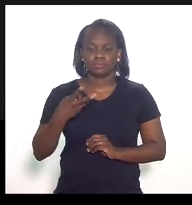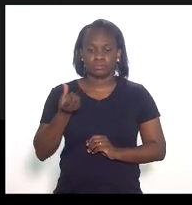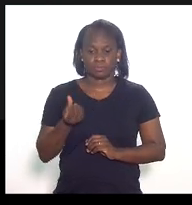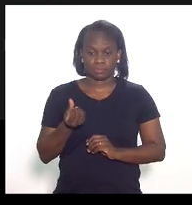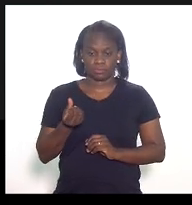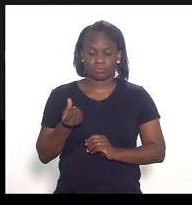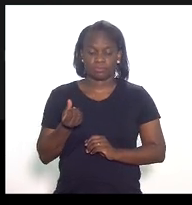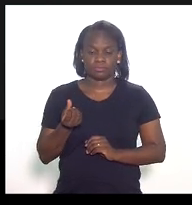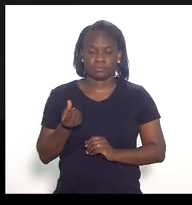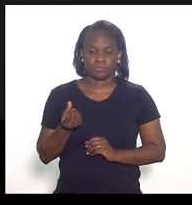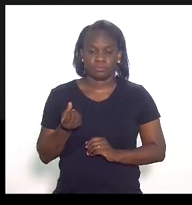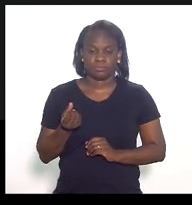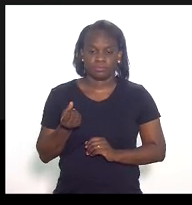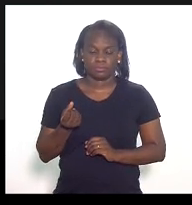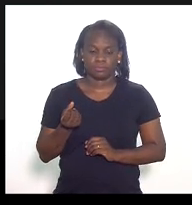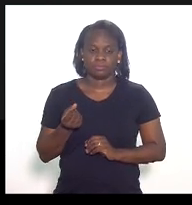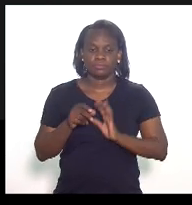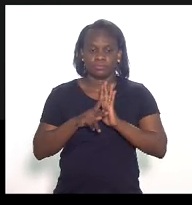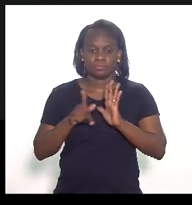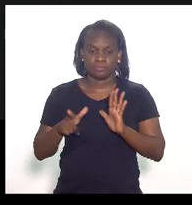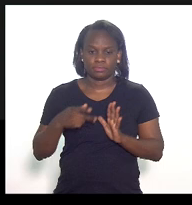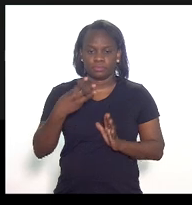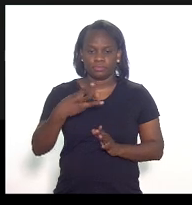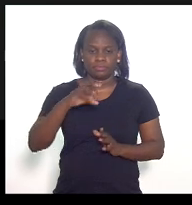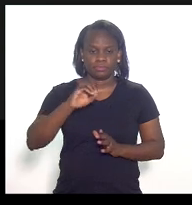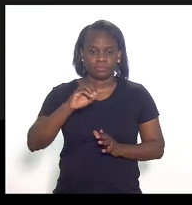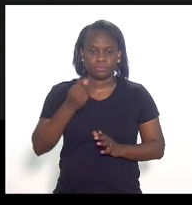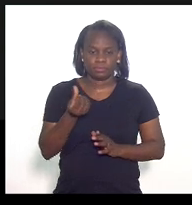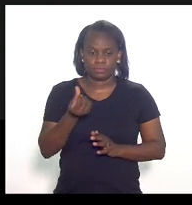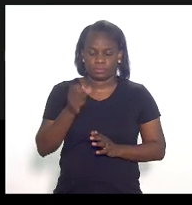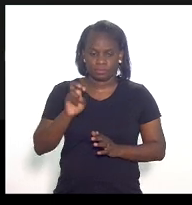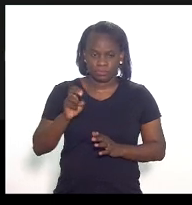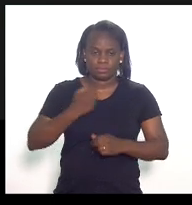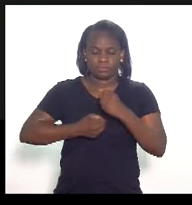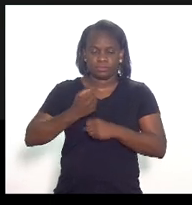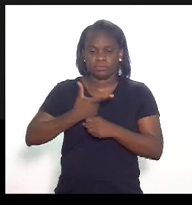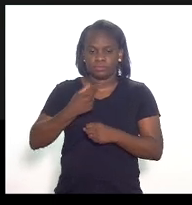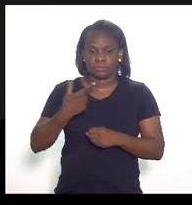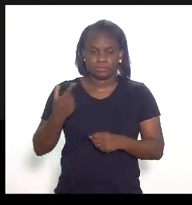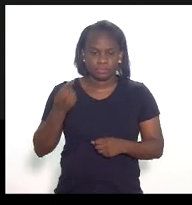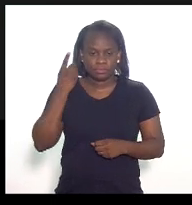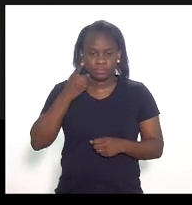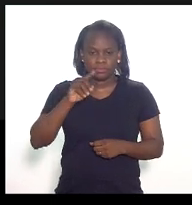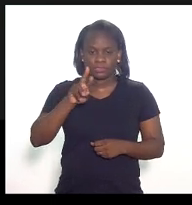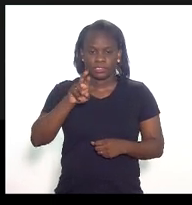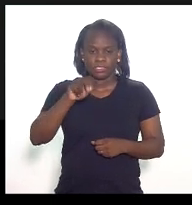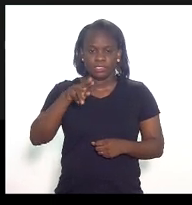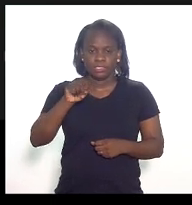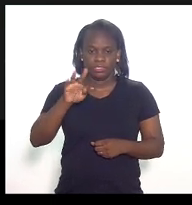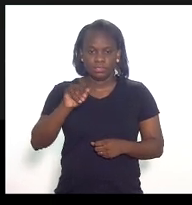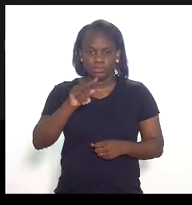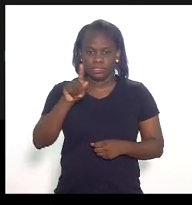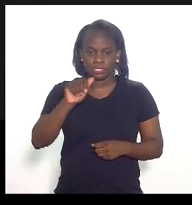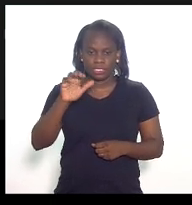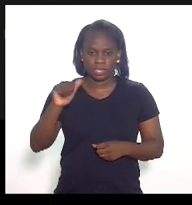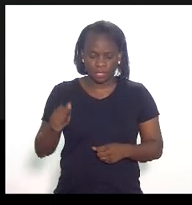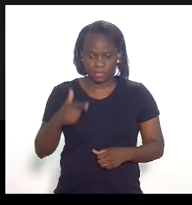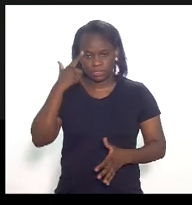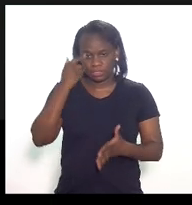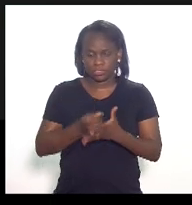36, projeto de lei 3065-2020, autoria do deputado Renato Zaca, parecer pela